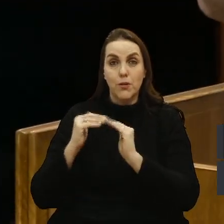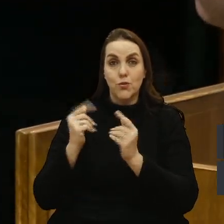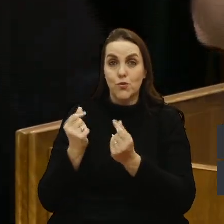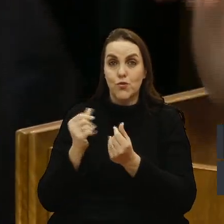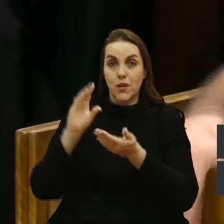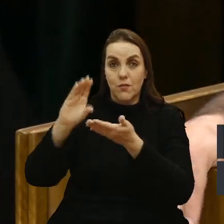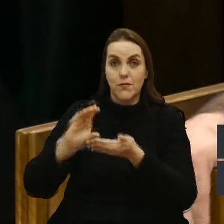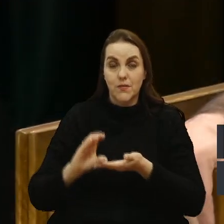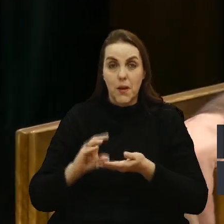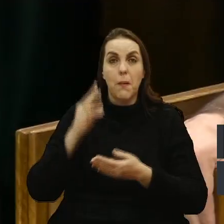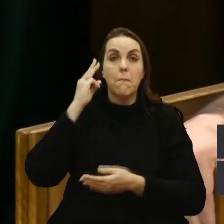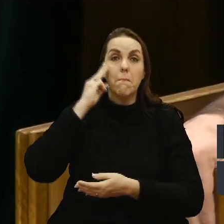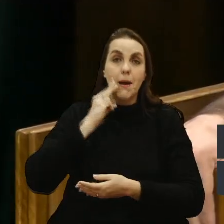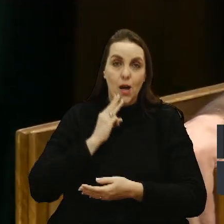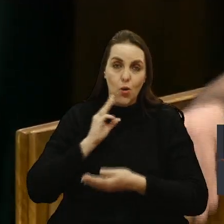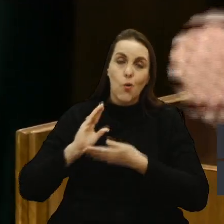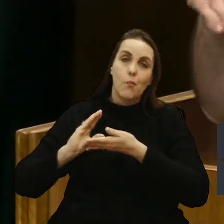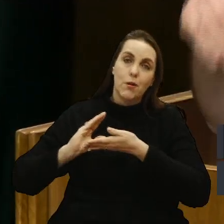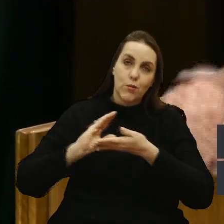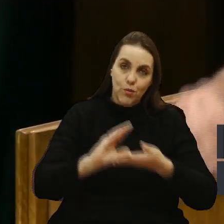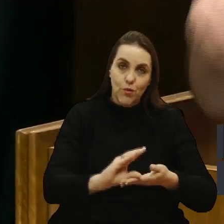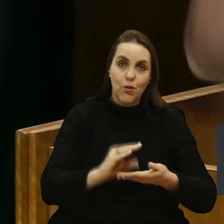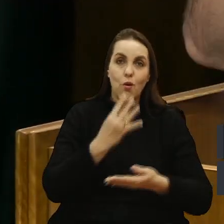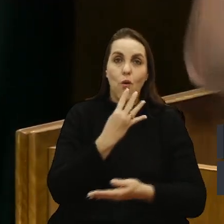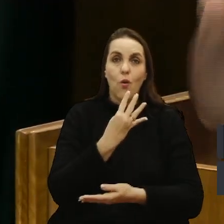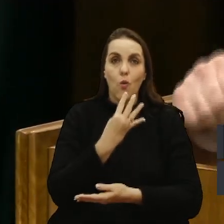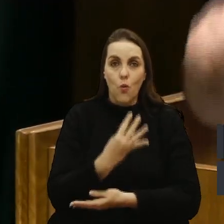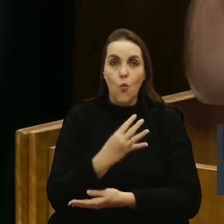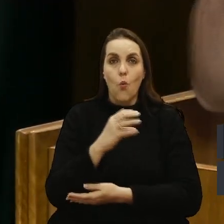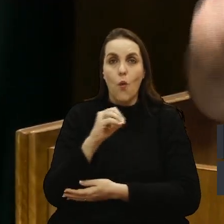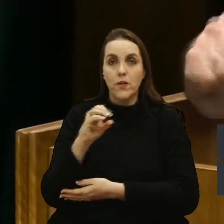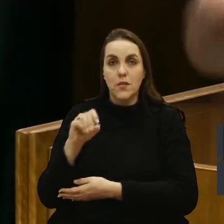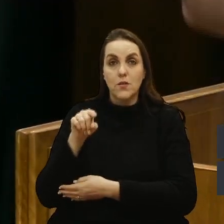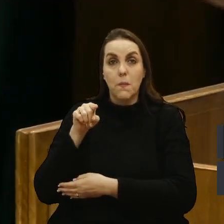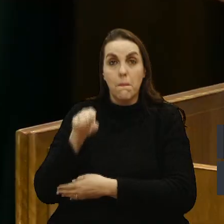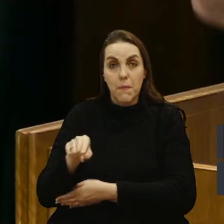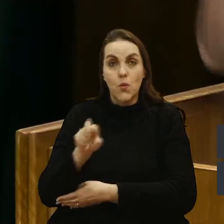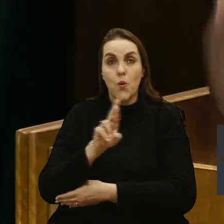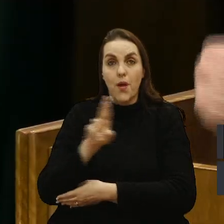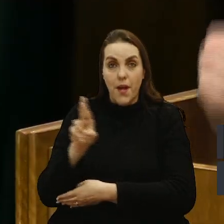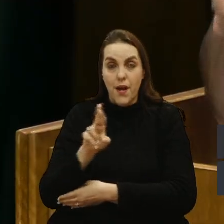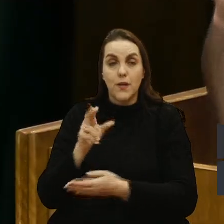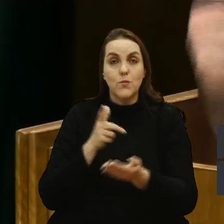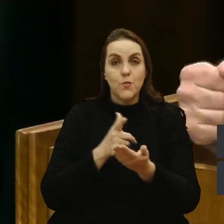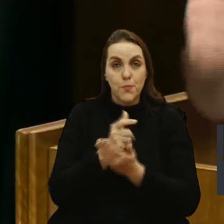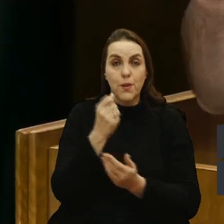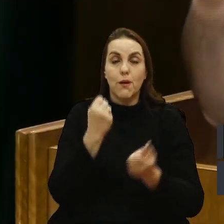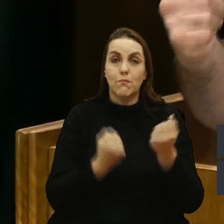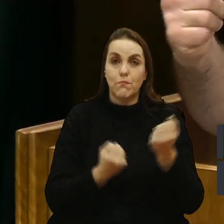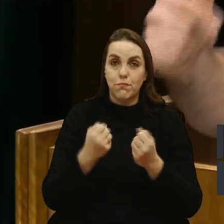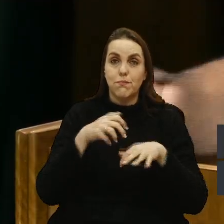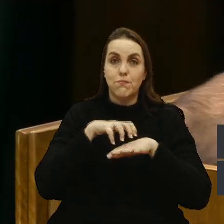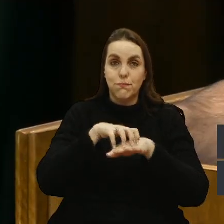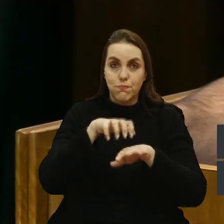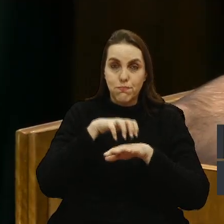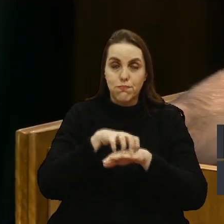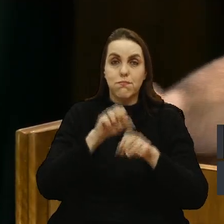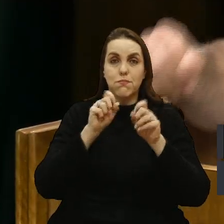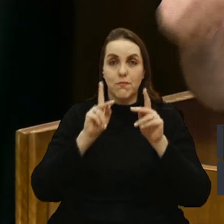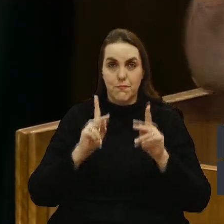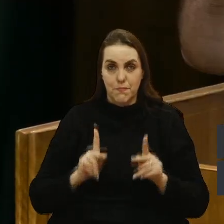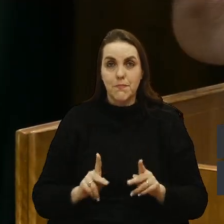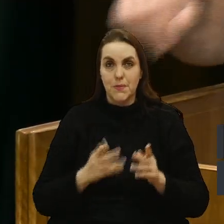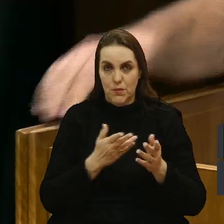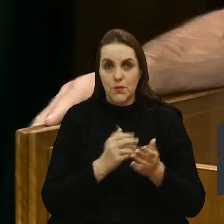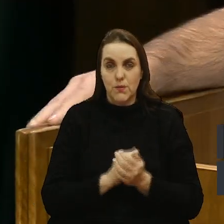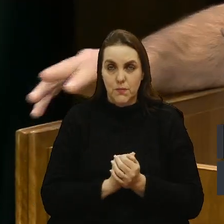federal Marcon mandou o recurso, R$400 mil para aquisição de uma viatura de transporte pessoal, uma